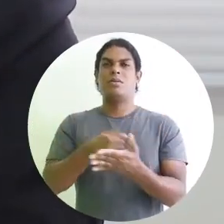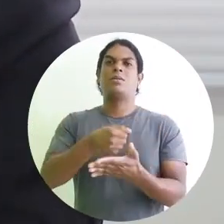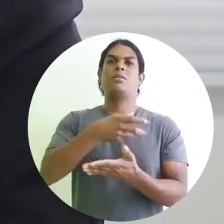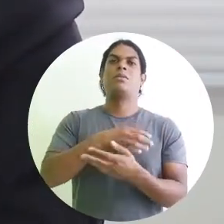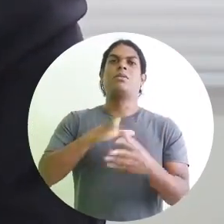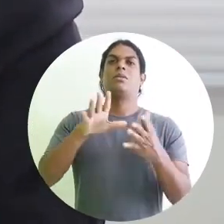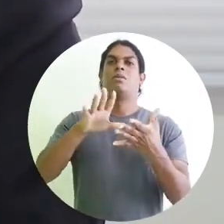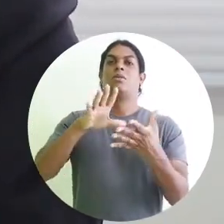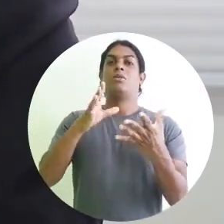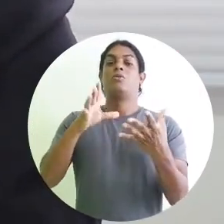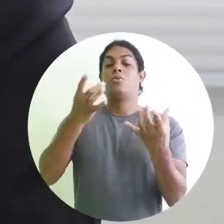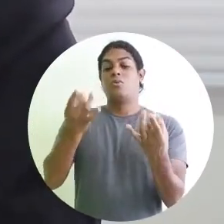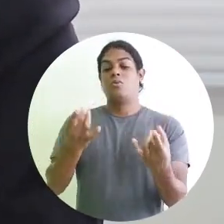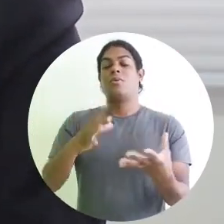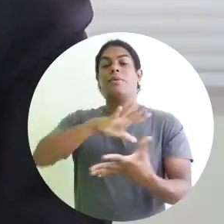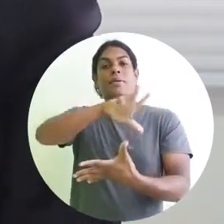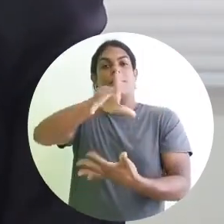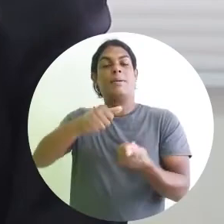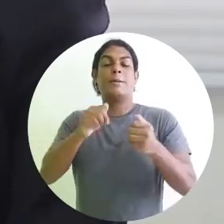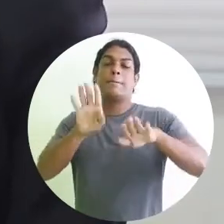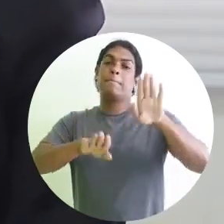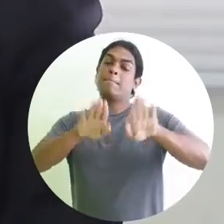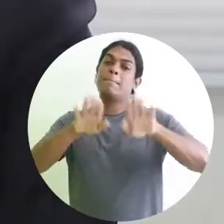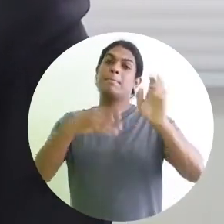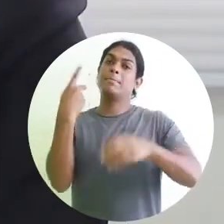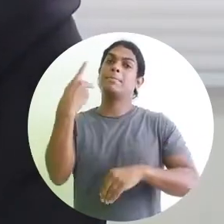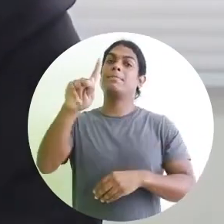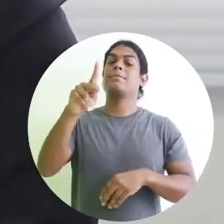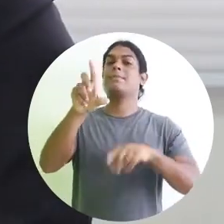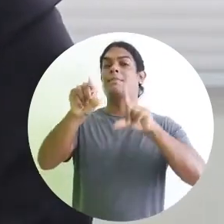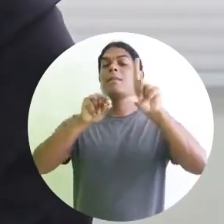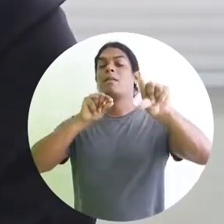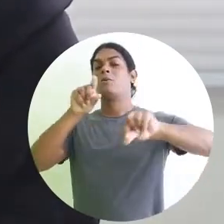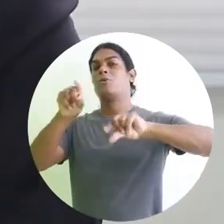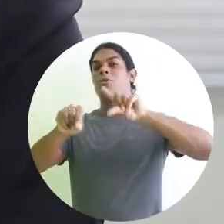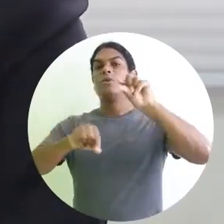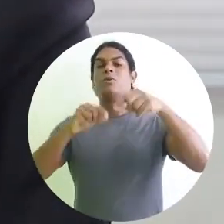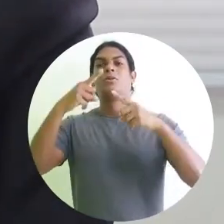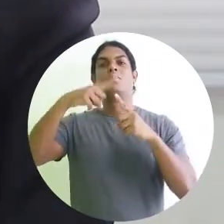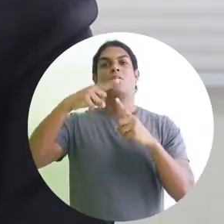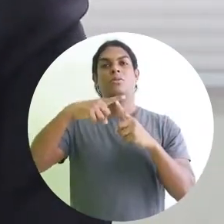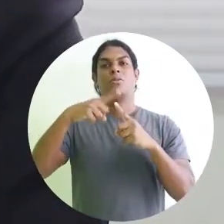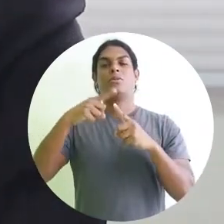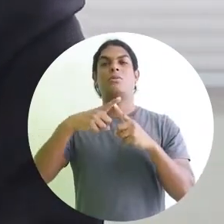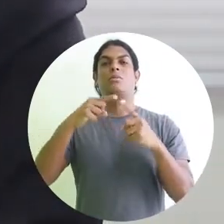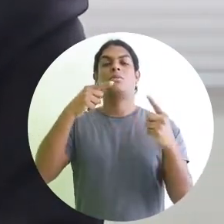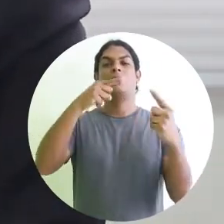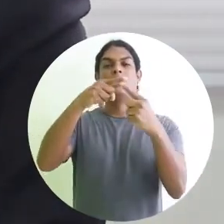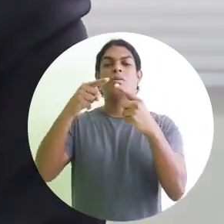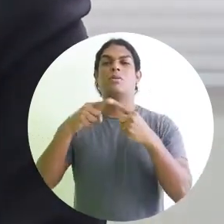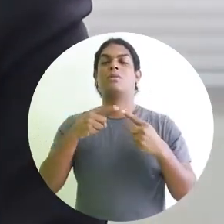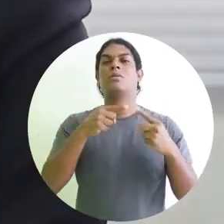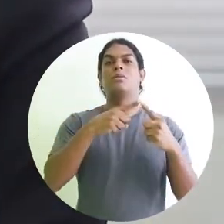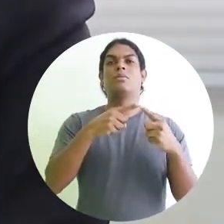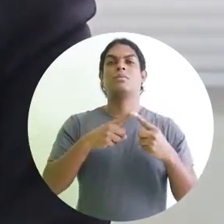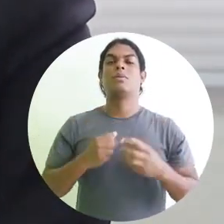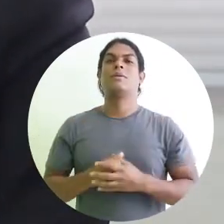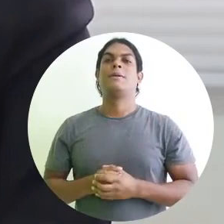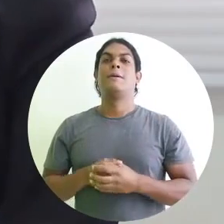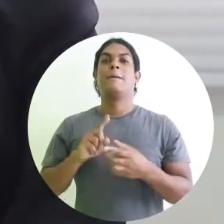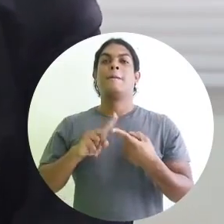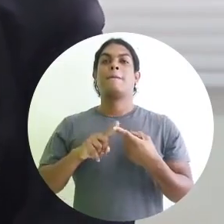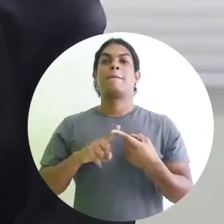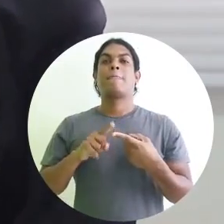internacional. Vai depender a escolha de cada uma, do tipo de negociação e da confiabilidade